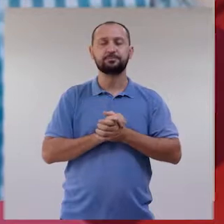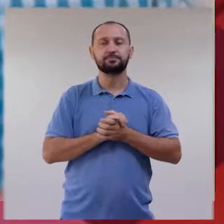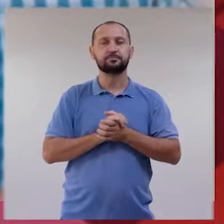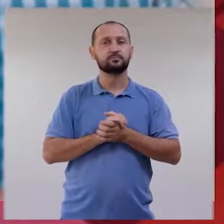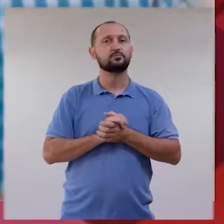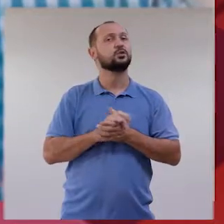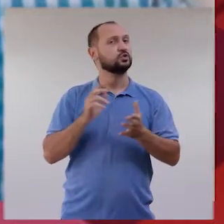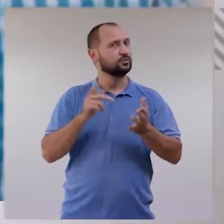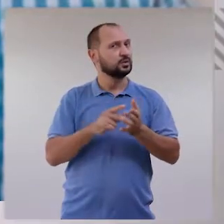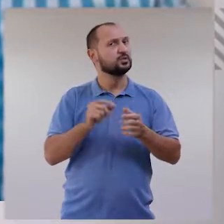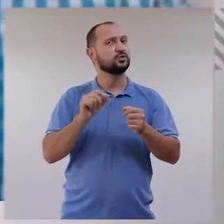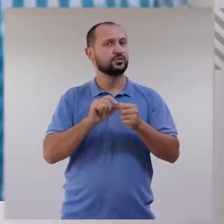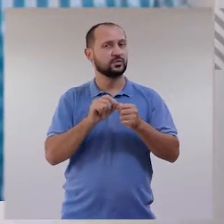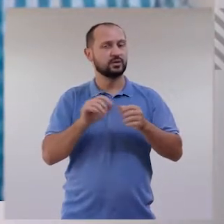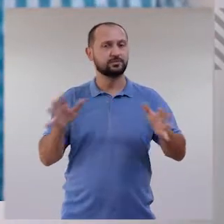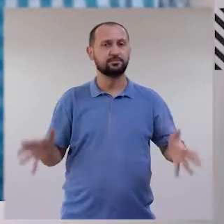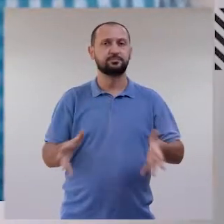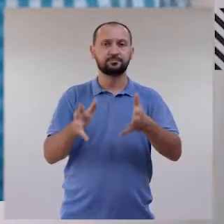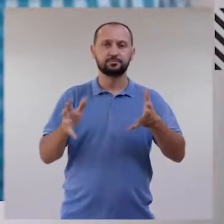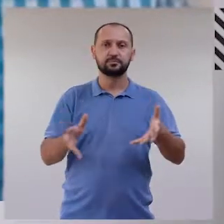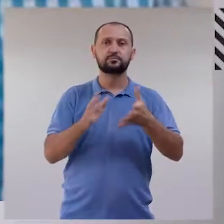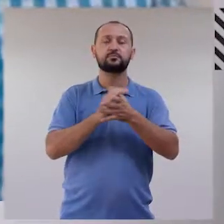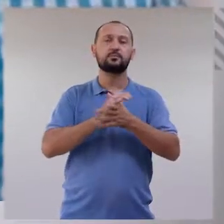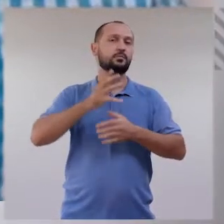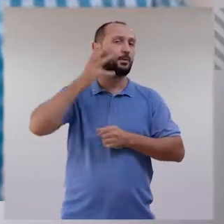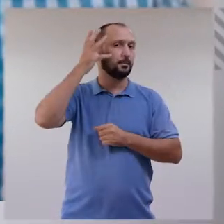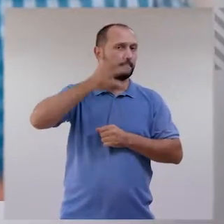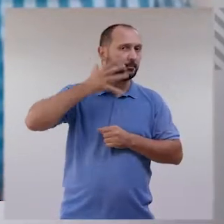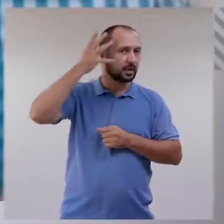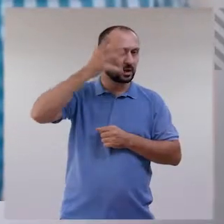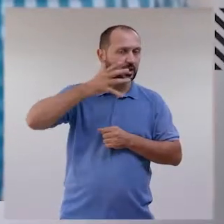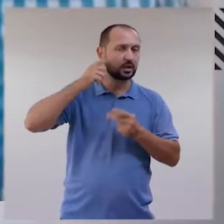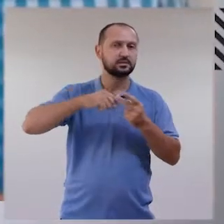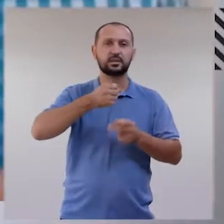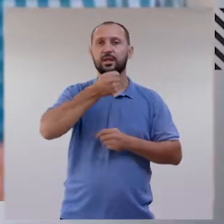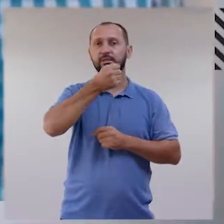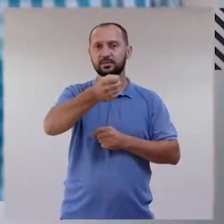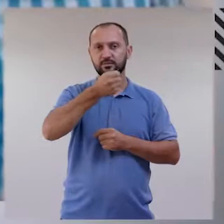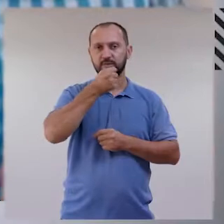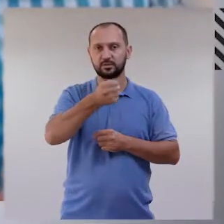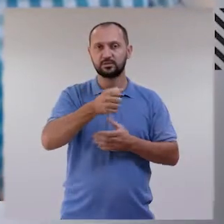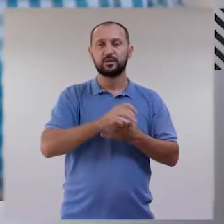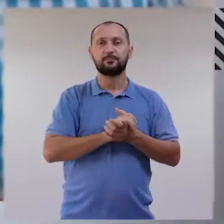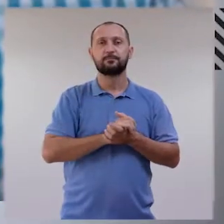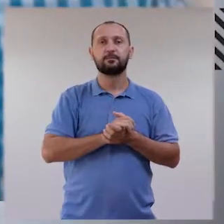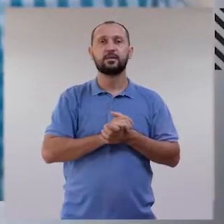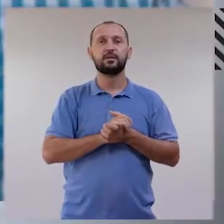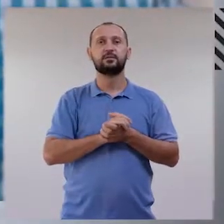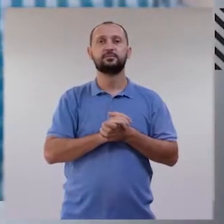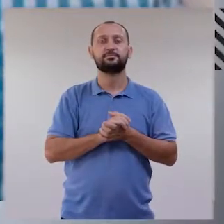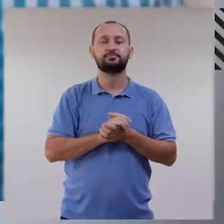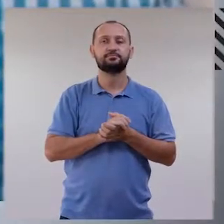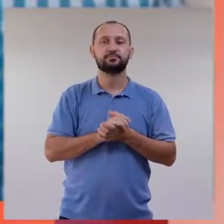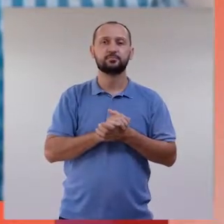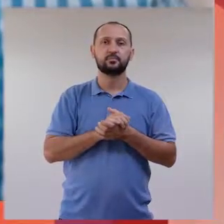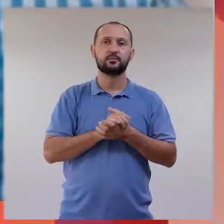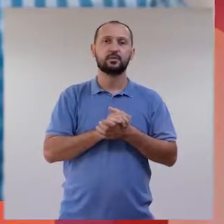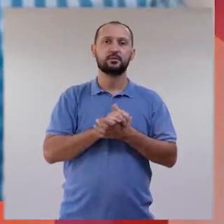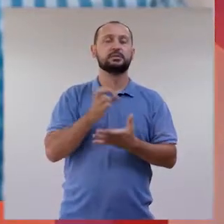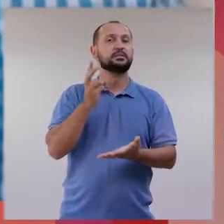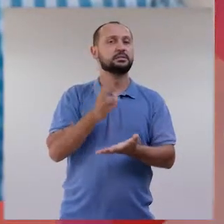fazer, e a gente faz nas nossas campanhas, nas nossas palestras, nas nossas entrevistas, é